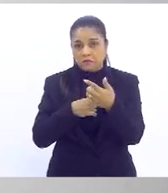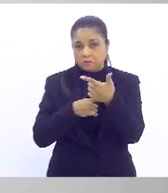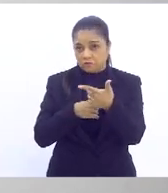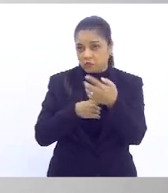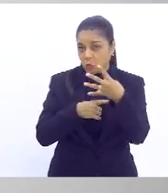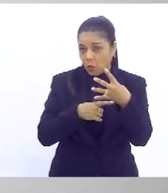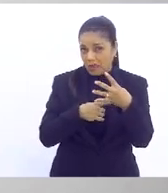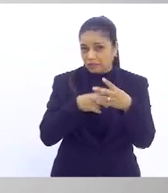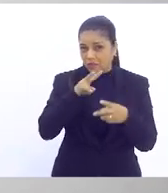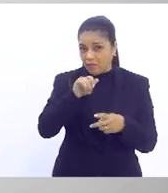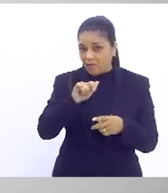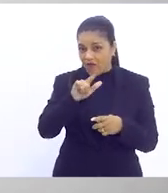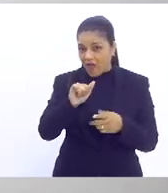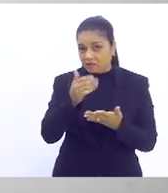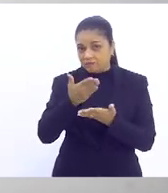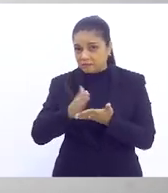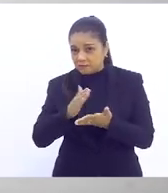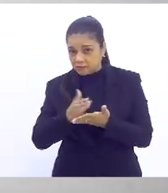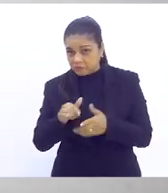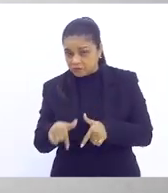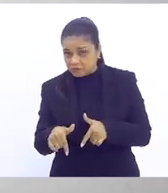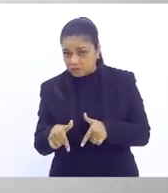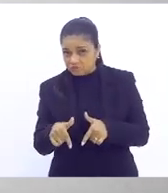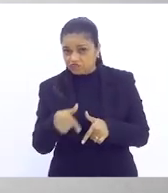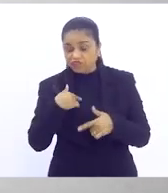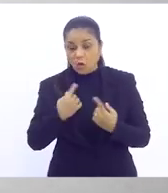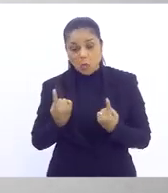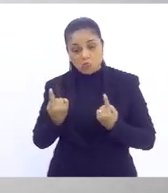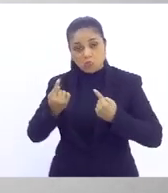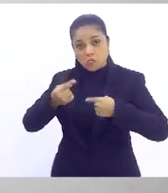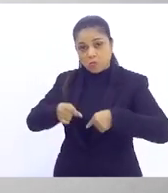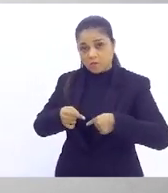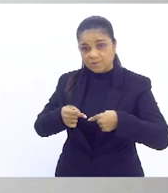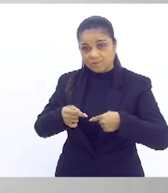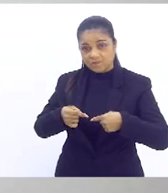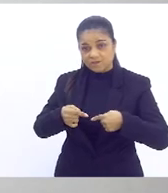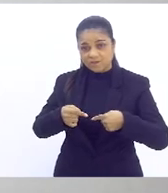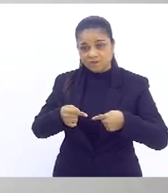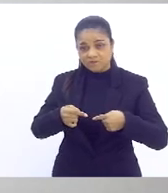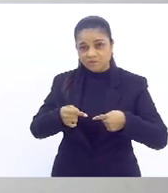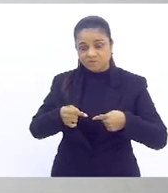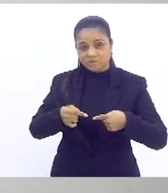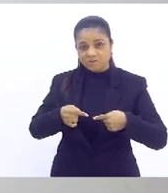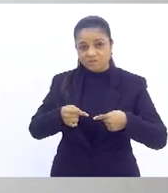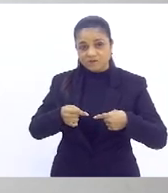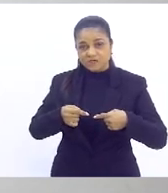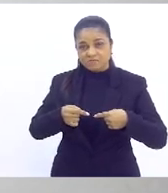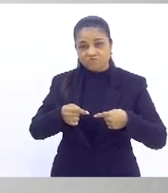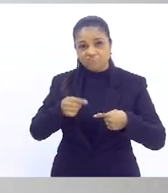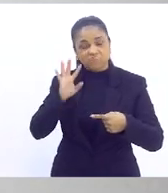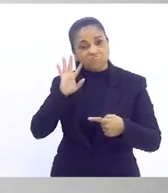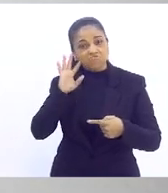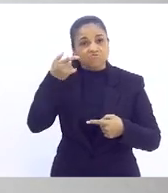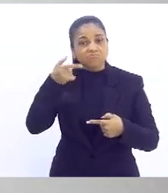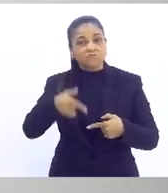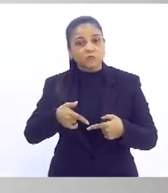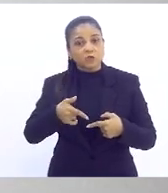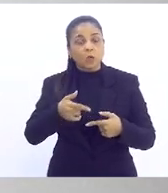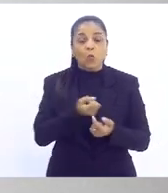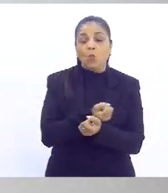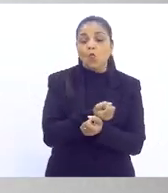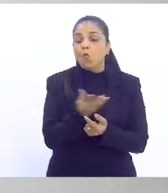e que o desafio hoje será definir o